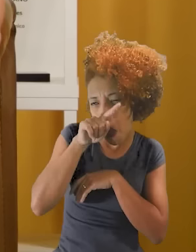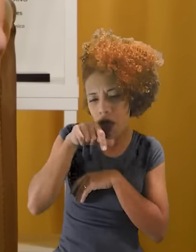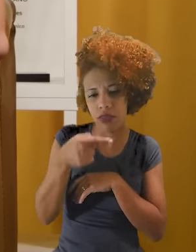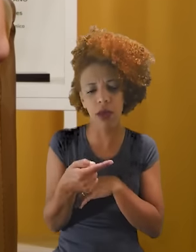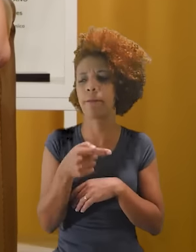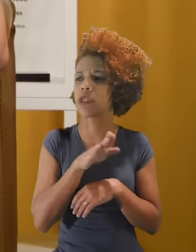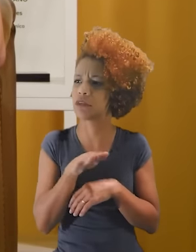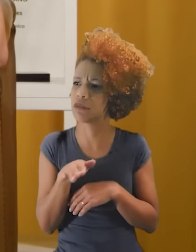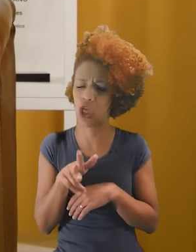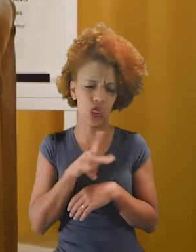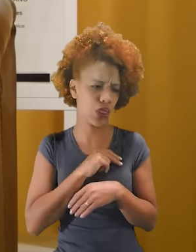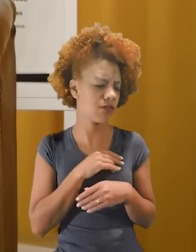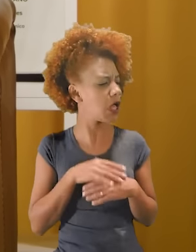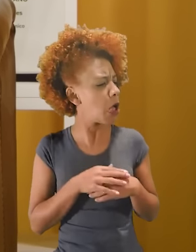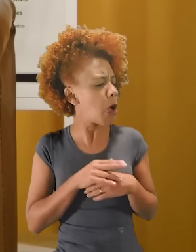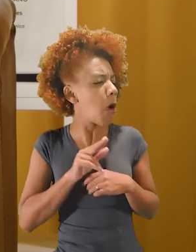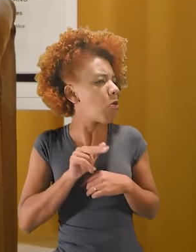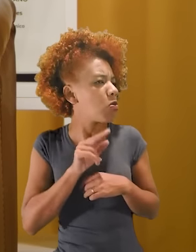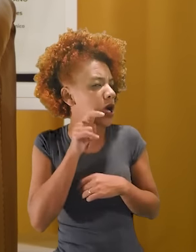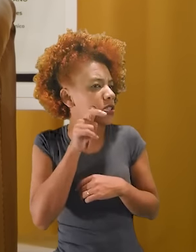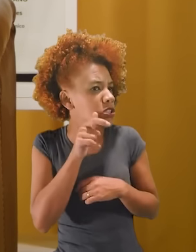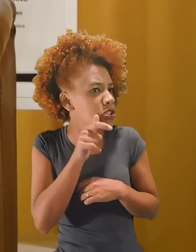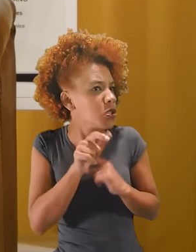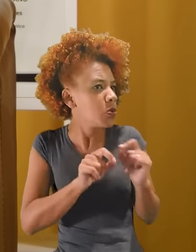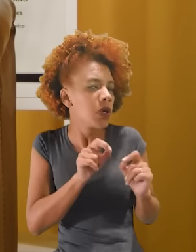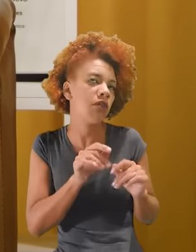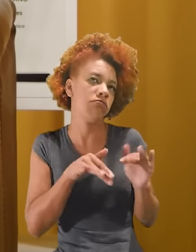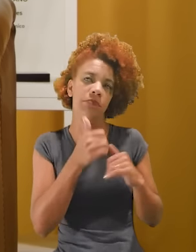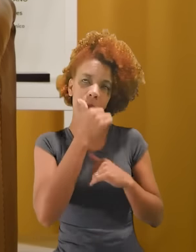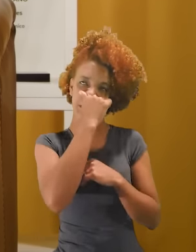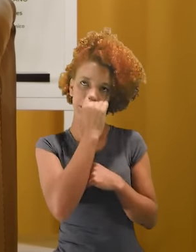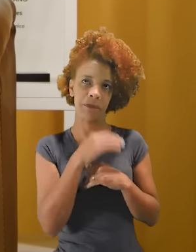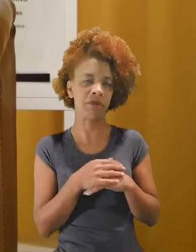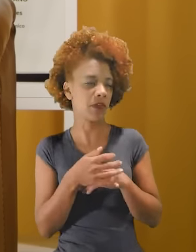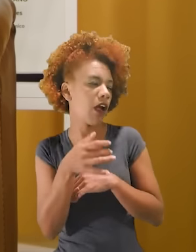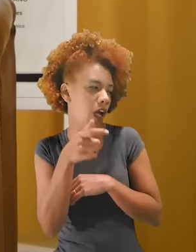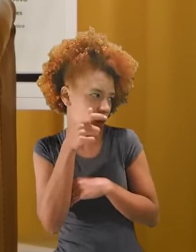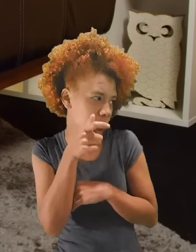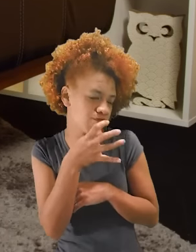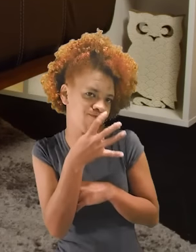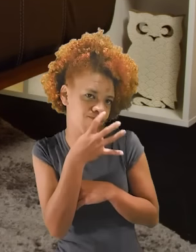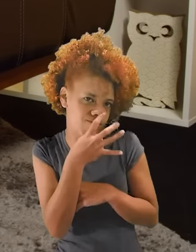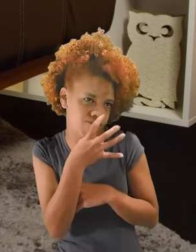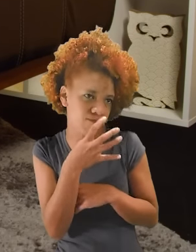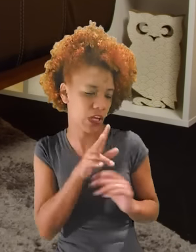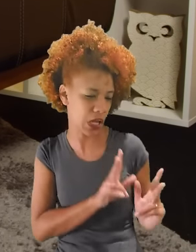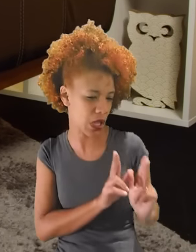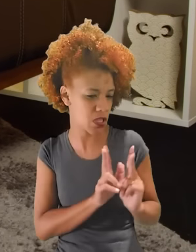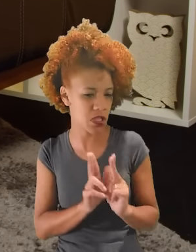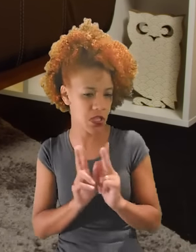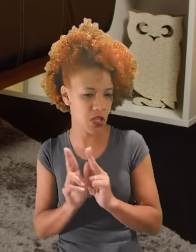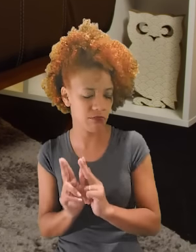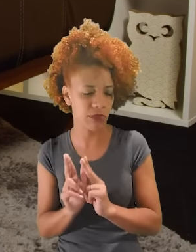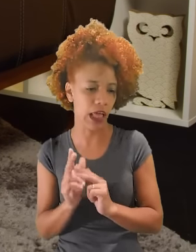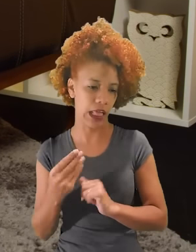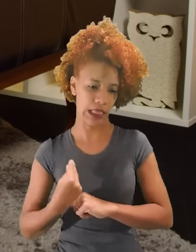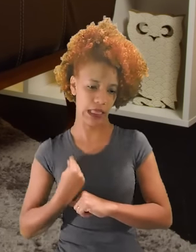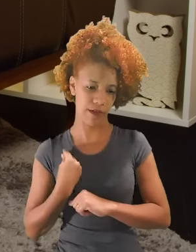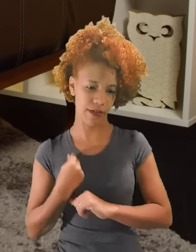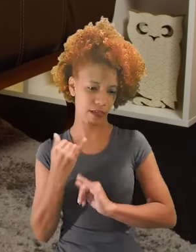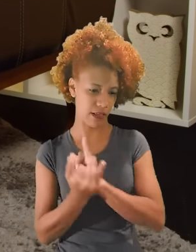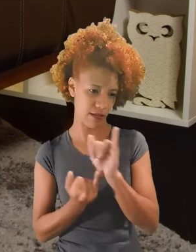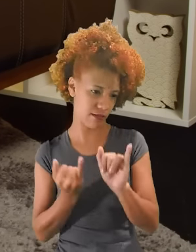faz os anões. É muito louco, cara. Porque eu nunca tinha visto essa visão. Obviamente... Eu admiro o Walt Disney por pequenos cortes que eu vejo assim na minha